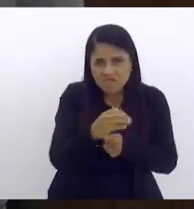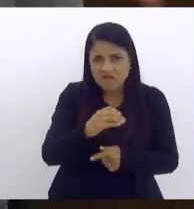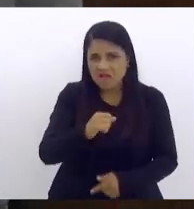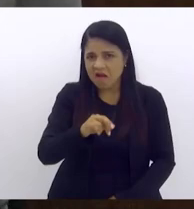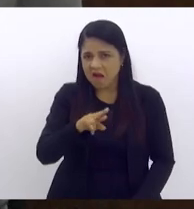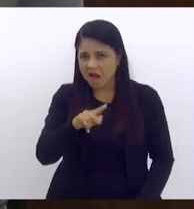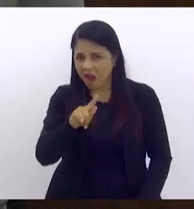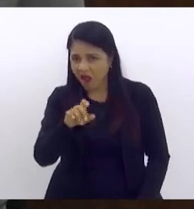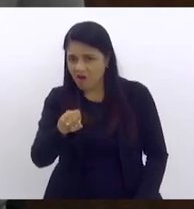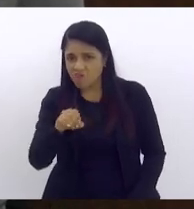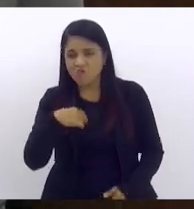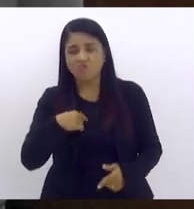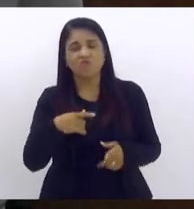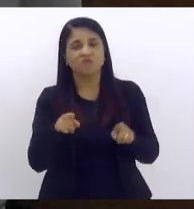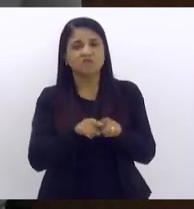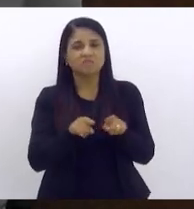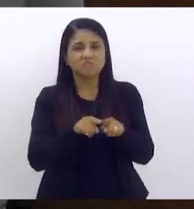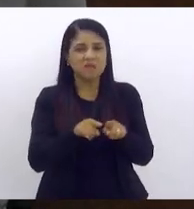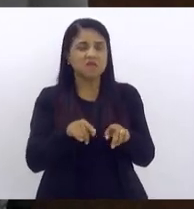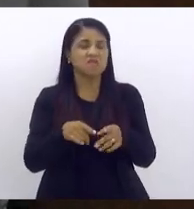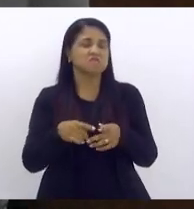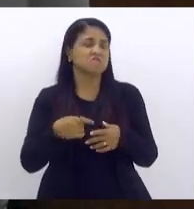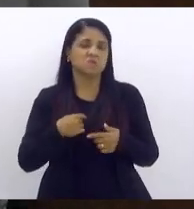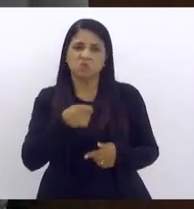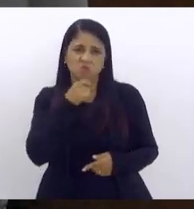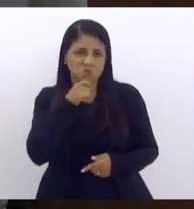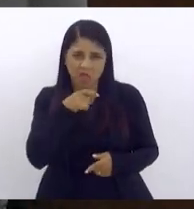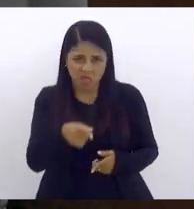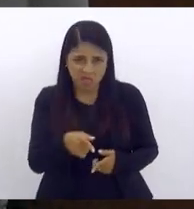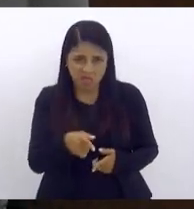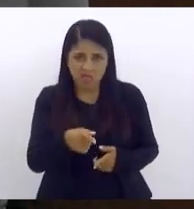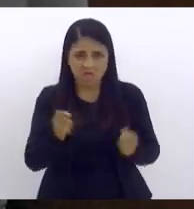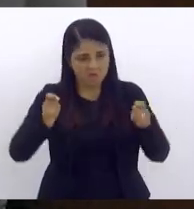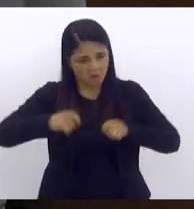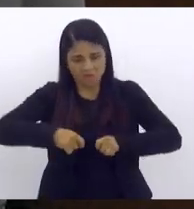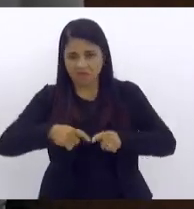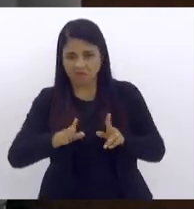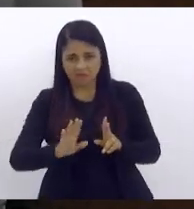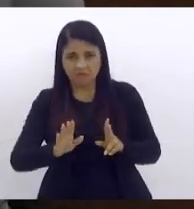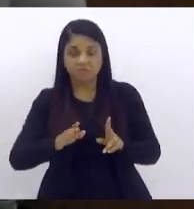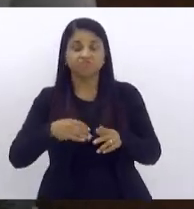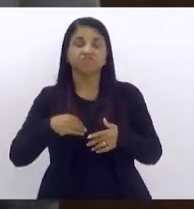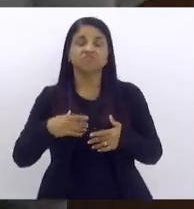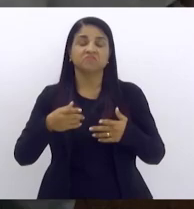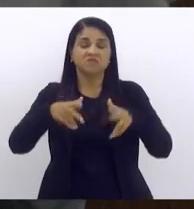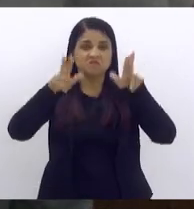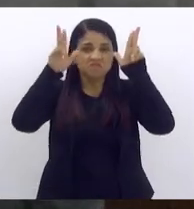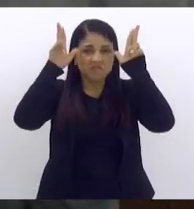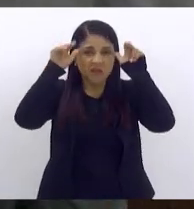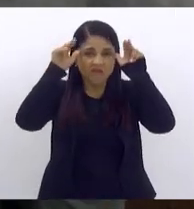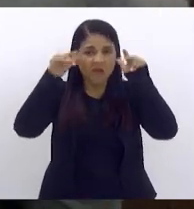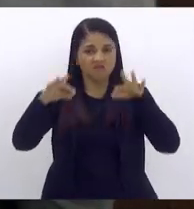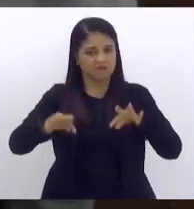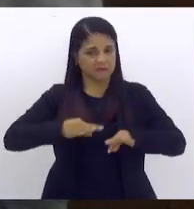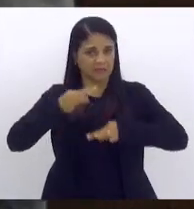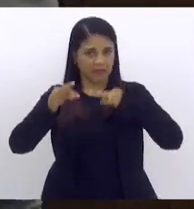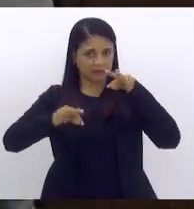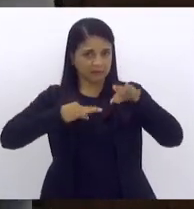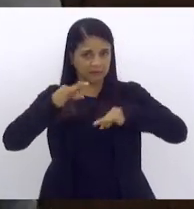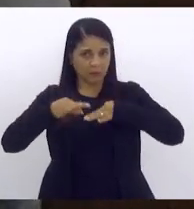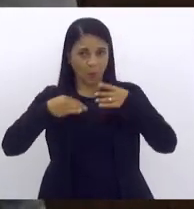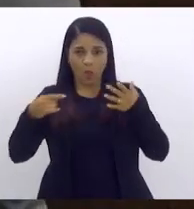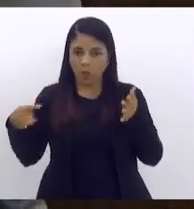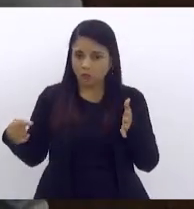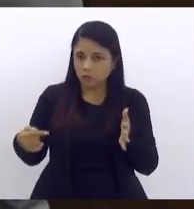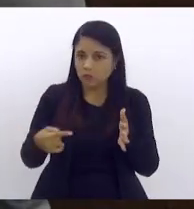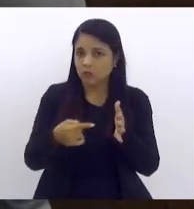que levou sexualidade, levou erotização para as nossas crianças, como eu fiz uma denúncia que, infelizmente, acaba